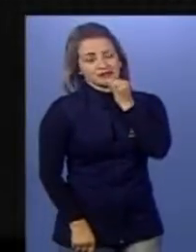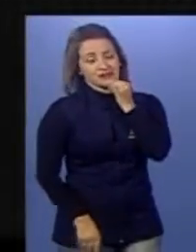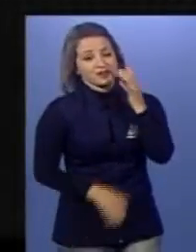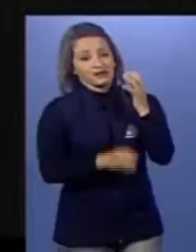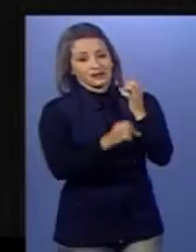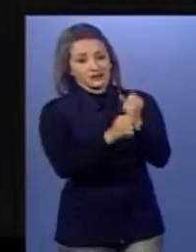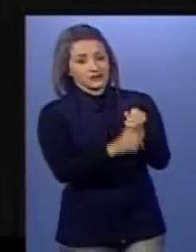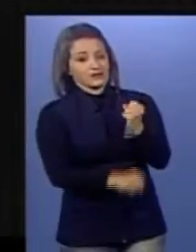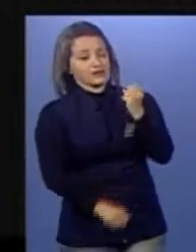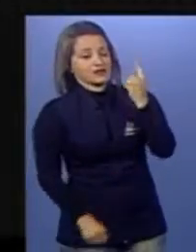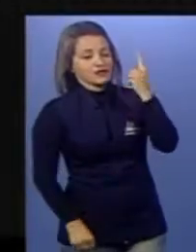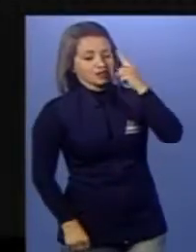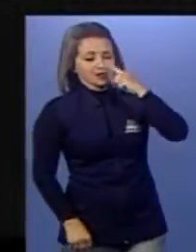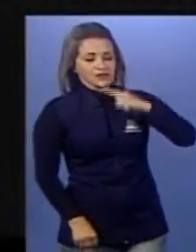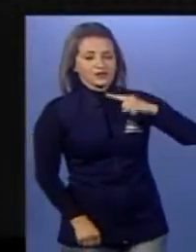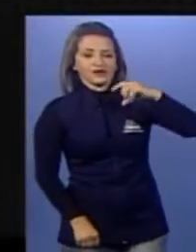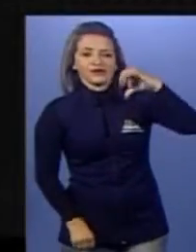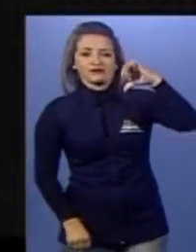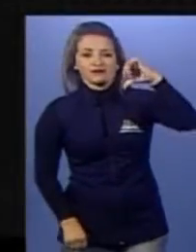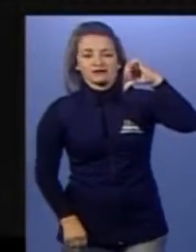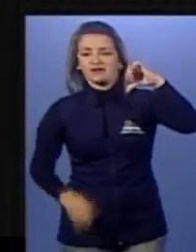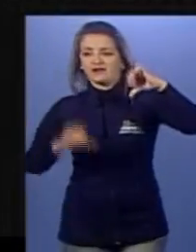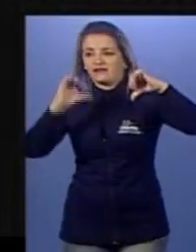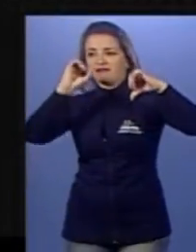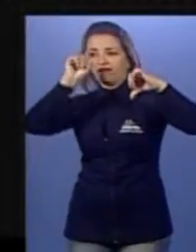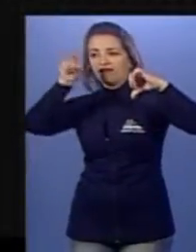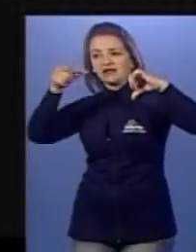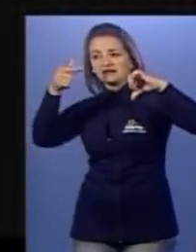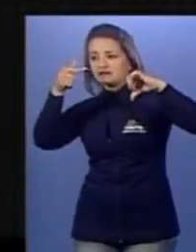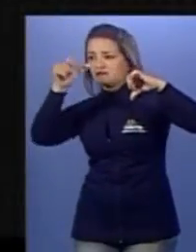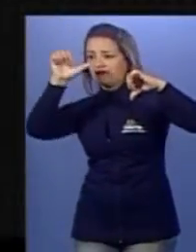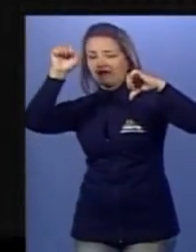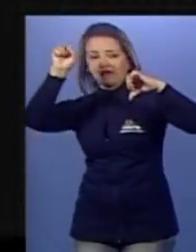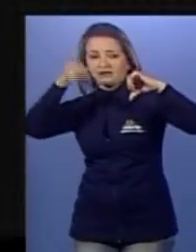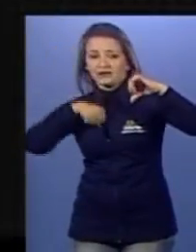vez de calcular com 0 78 aqui lei